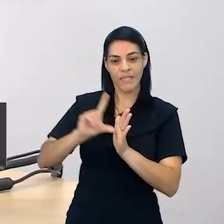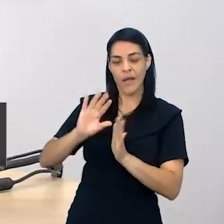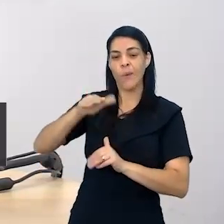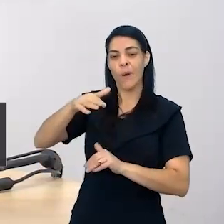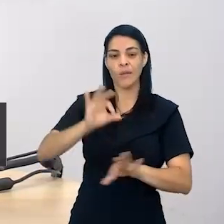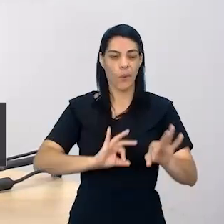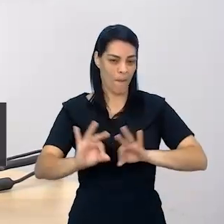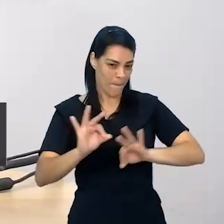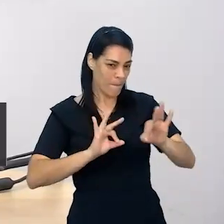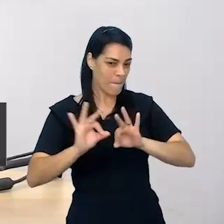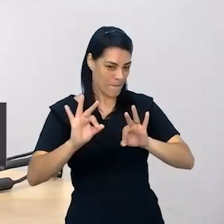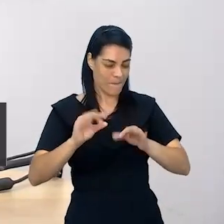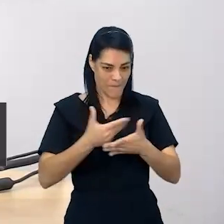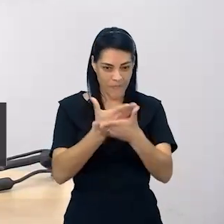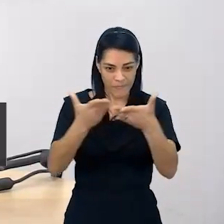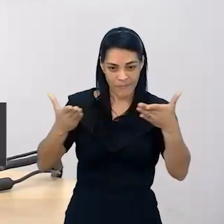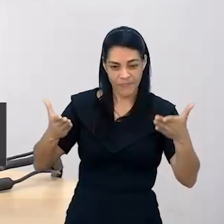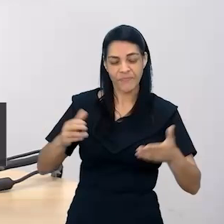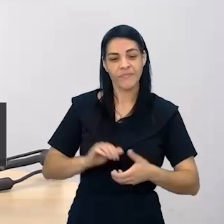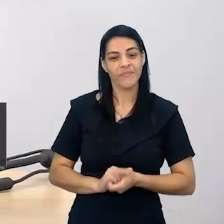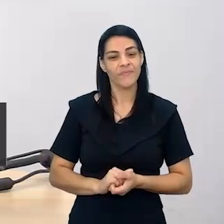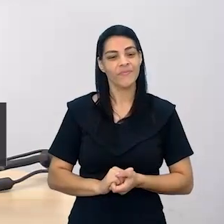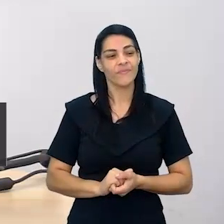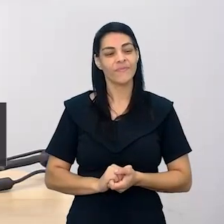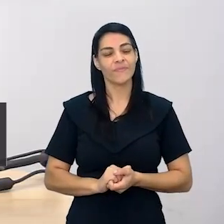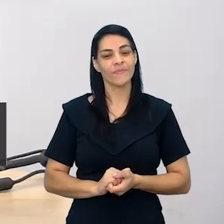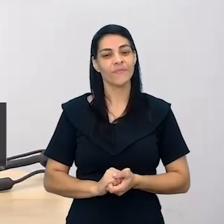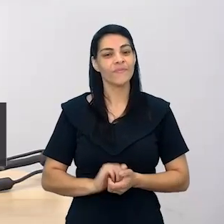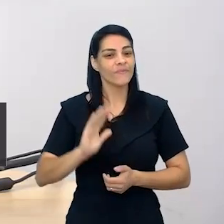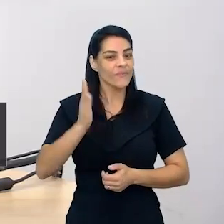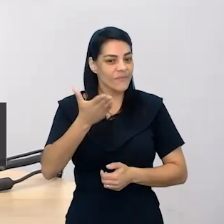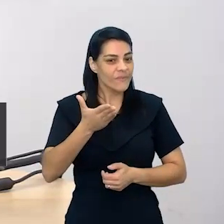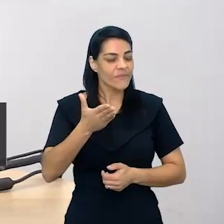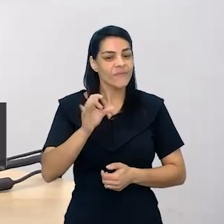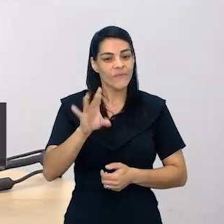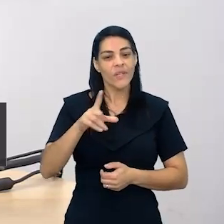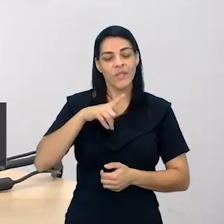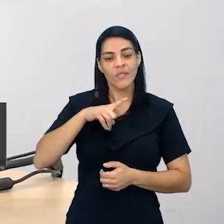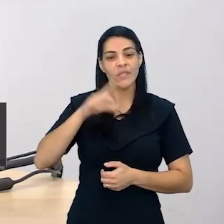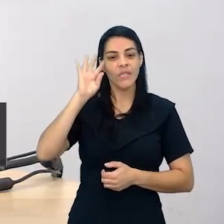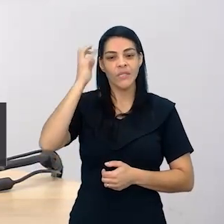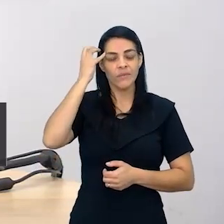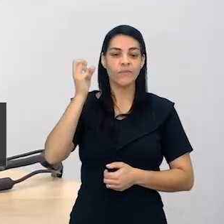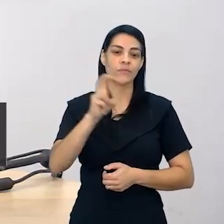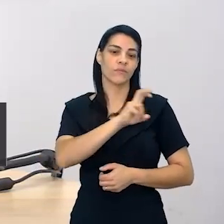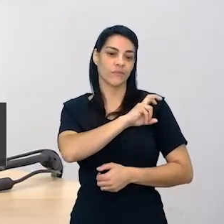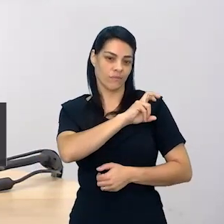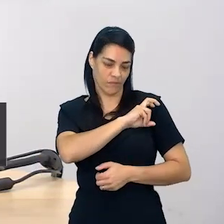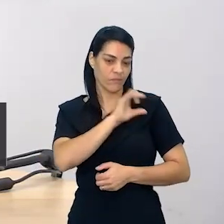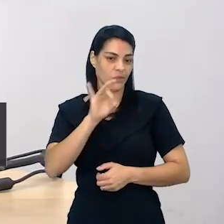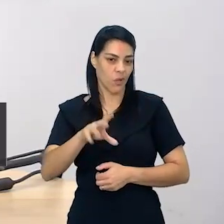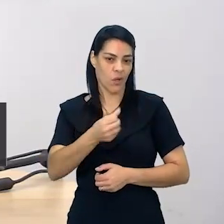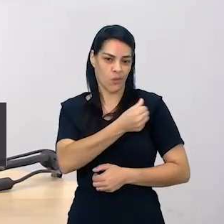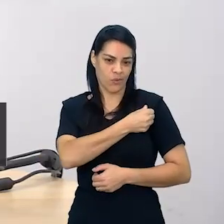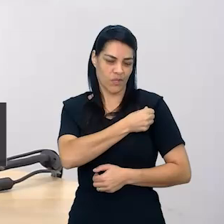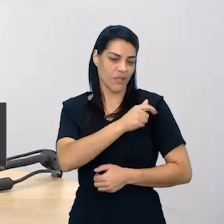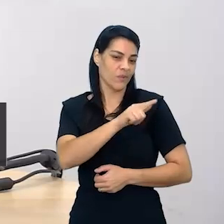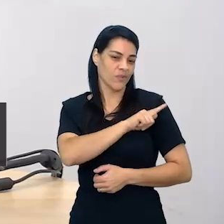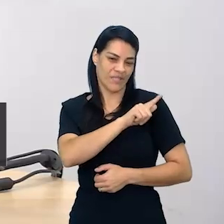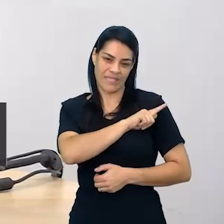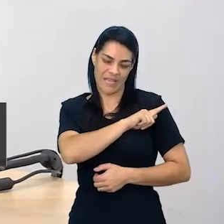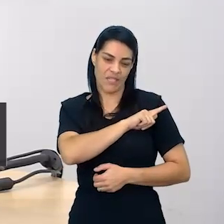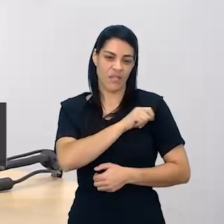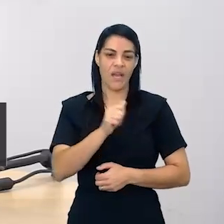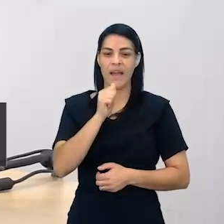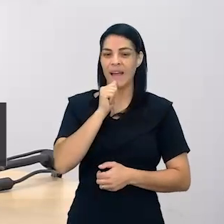essa pauta né quando ela foi preparada a gente só tinha os resultados do quinto ano né o sexto sétimo ainda